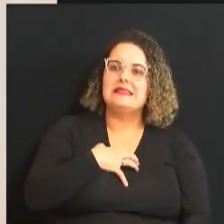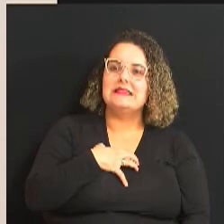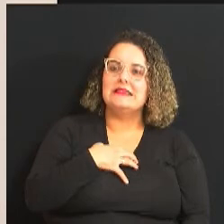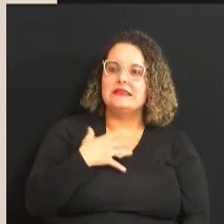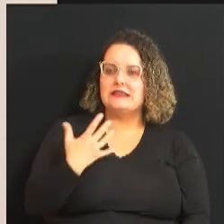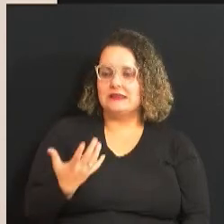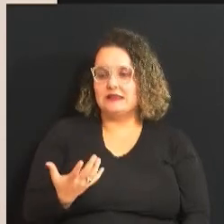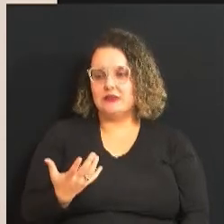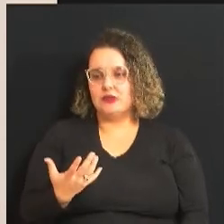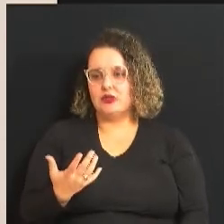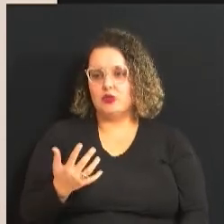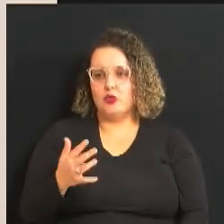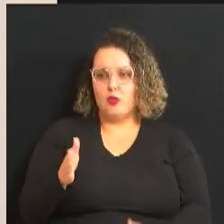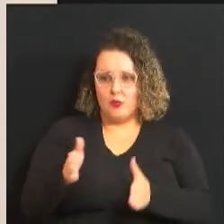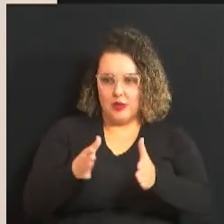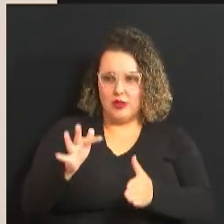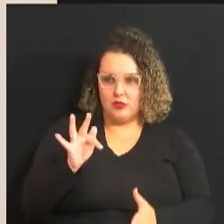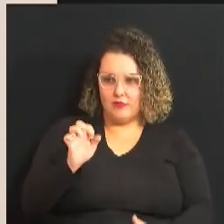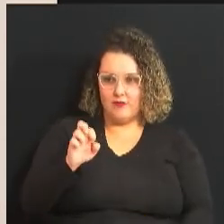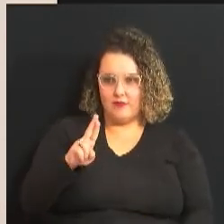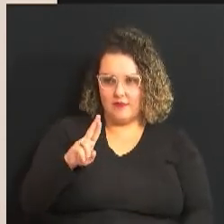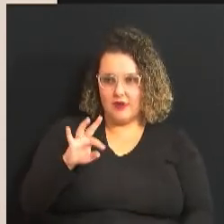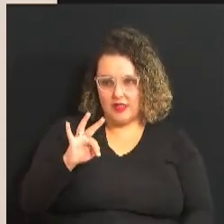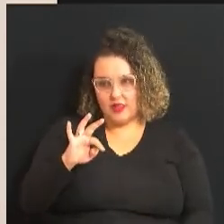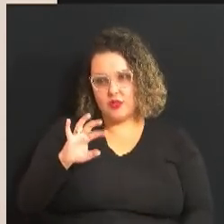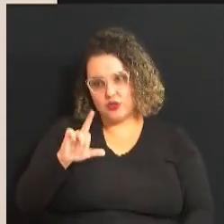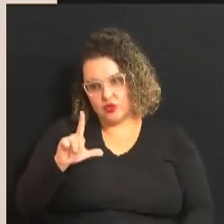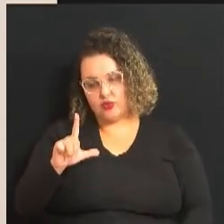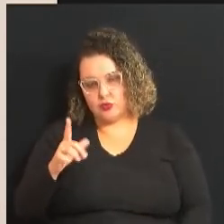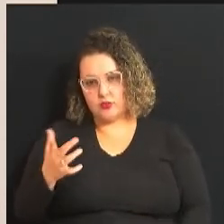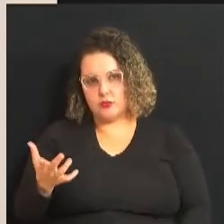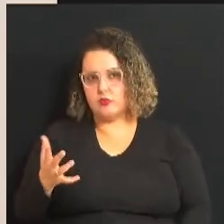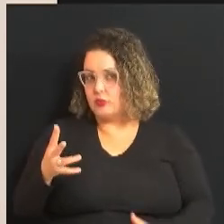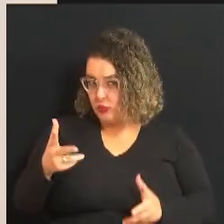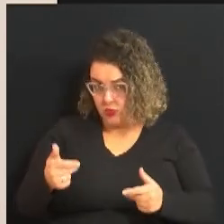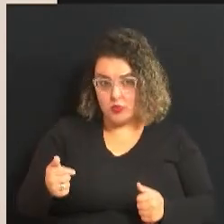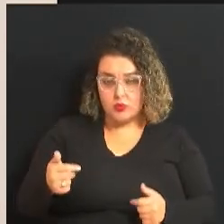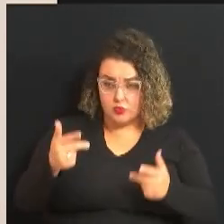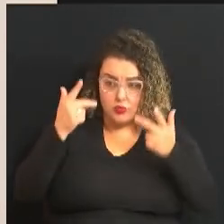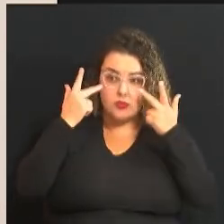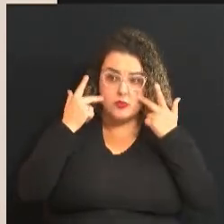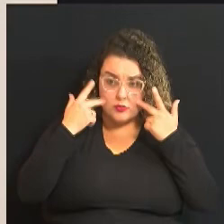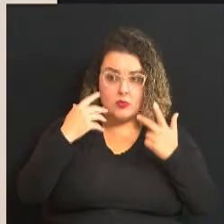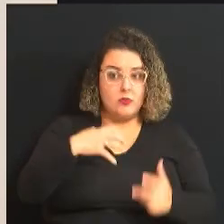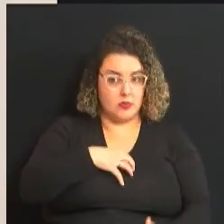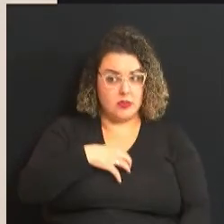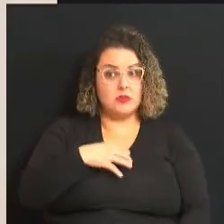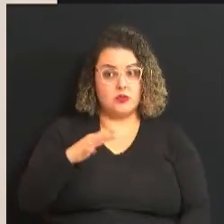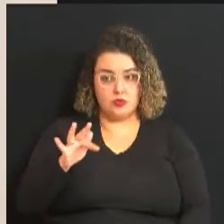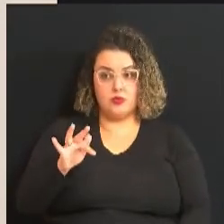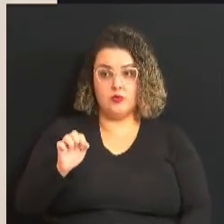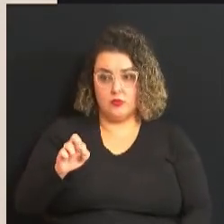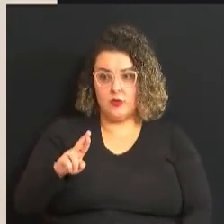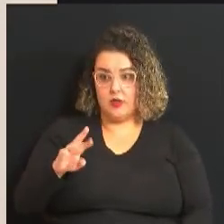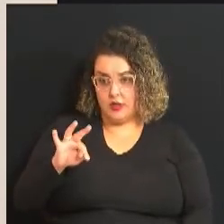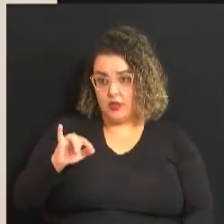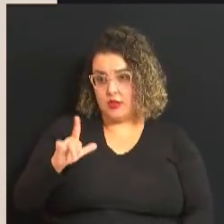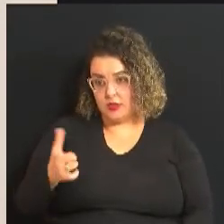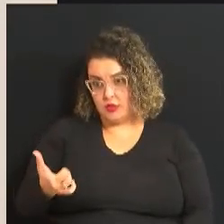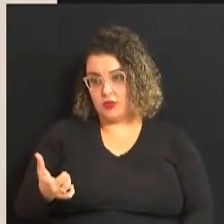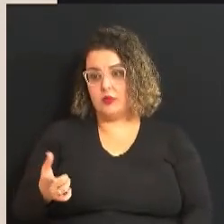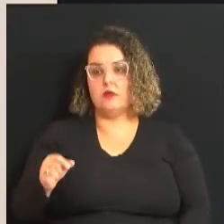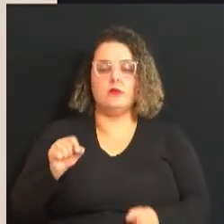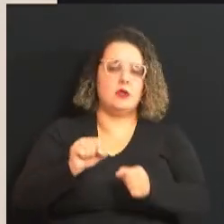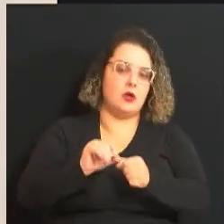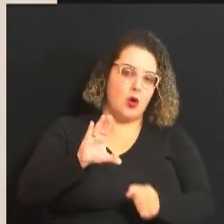a período fértil, existe, por exemplo, todos os métodos naturais, você vai sentir o período fértil. Então, quem faz coito interrompido,